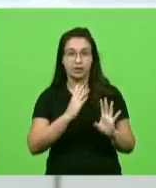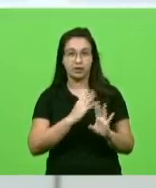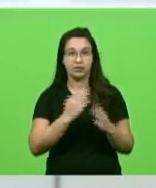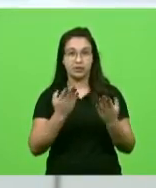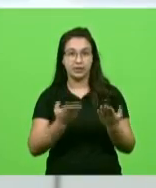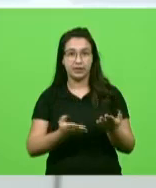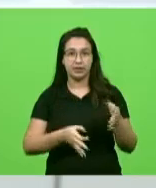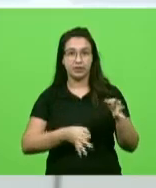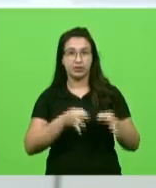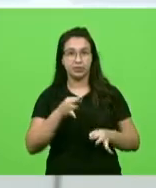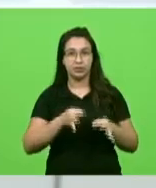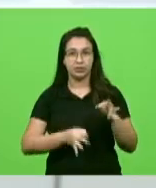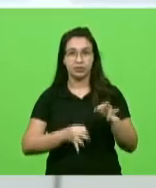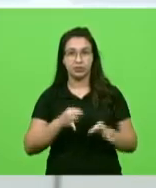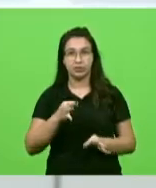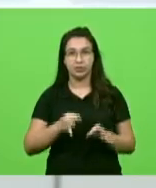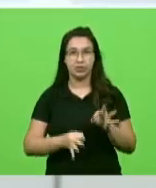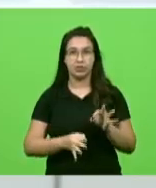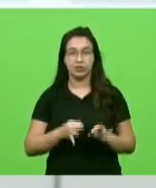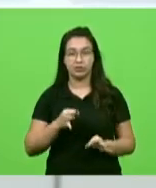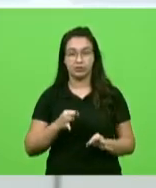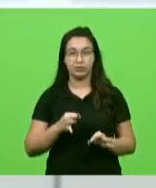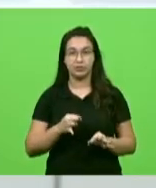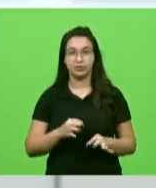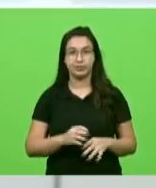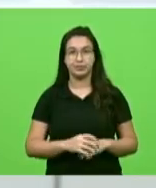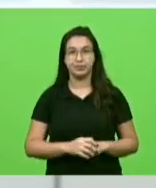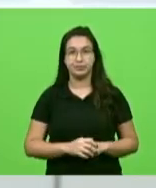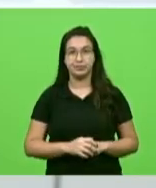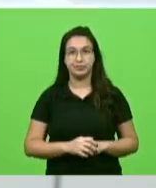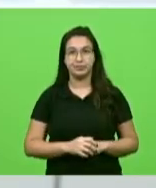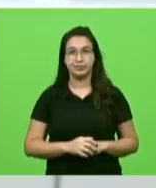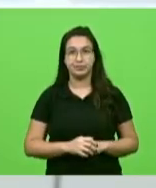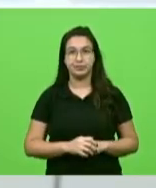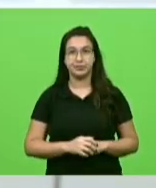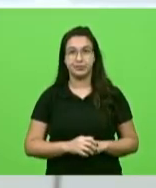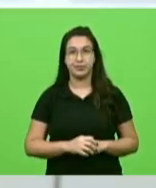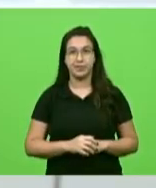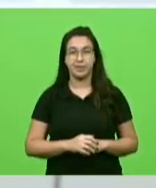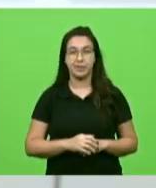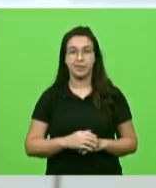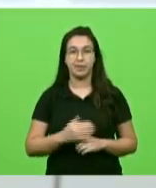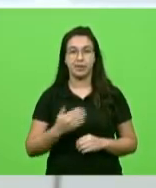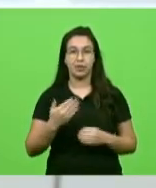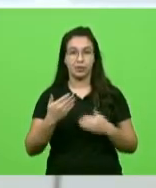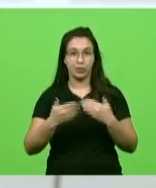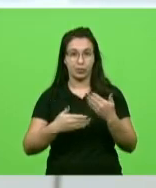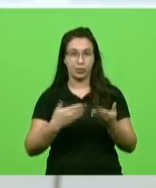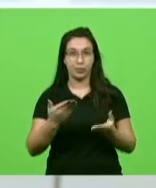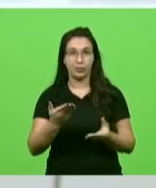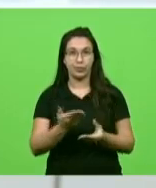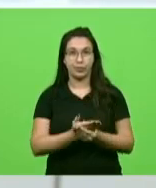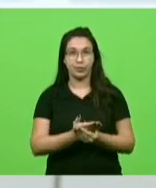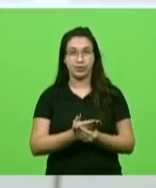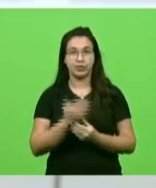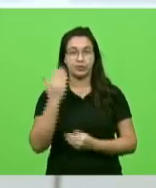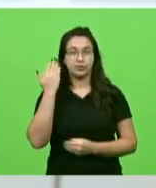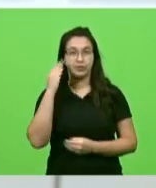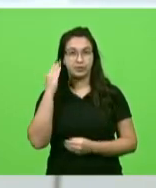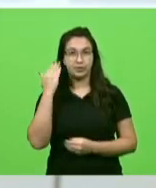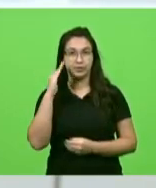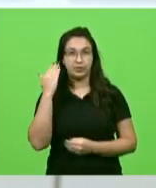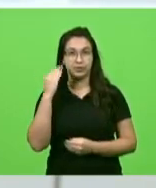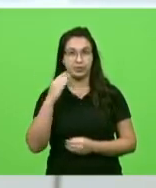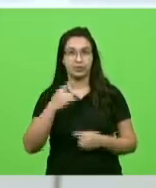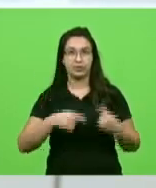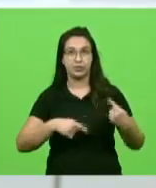quando a produção da prolação do decisão Em serg de processo de entendimento de agente